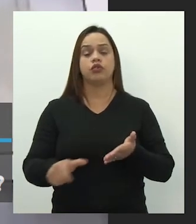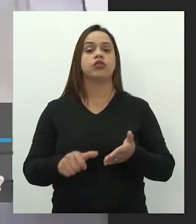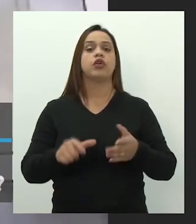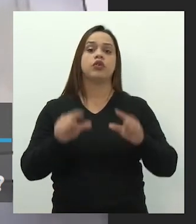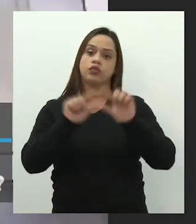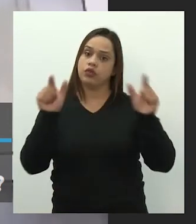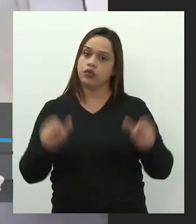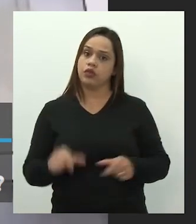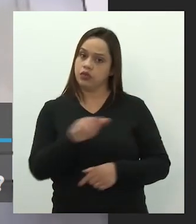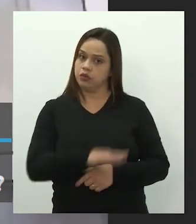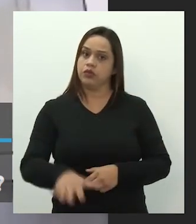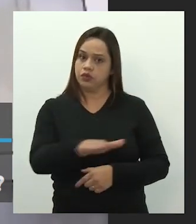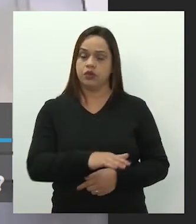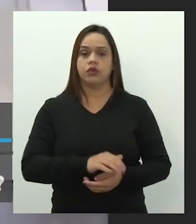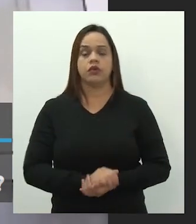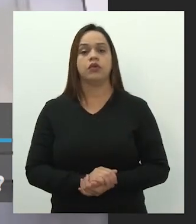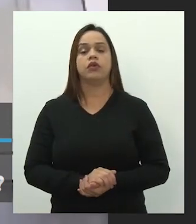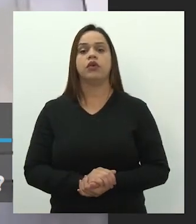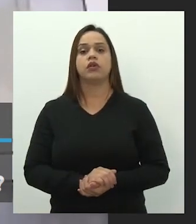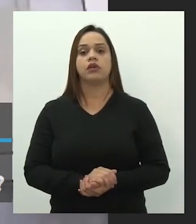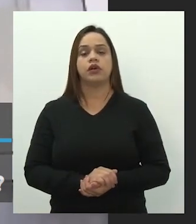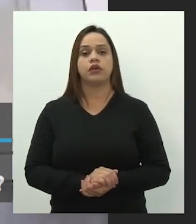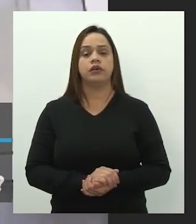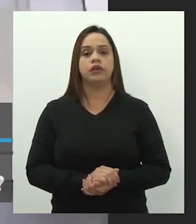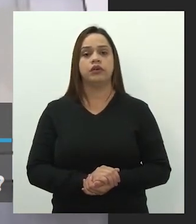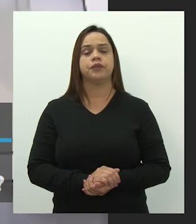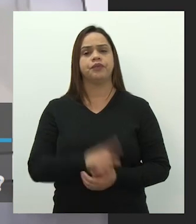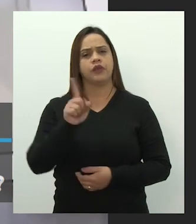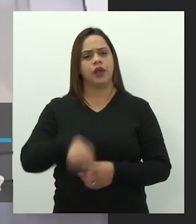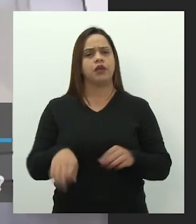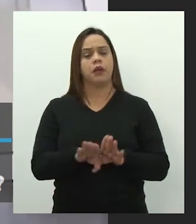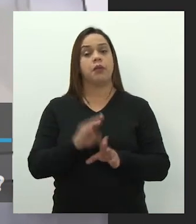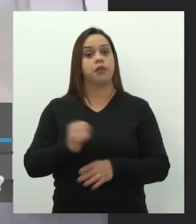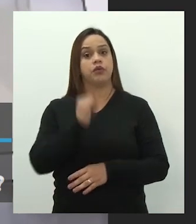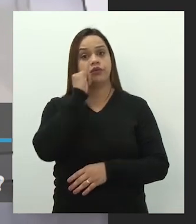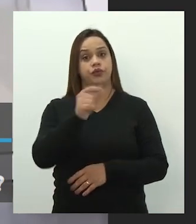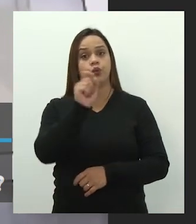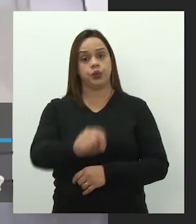essas questões, né, de área e de perímetro, tá? É importante ressaltar também